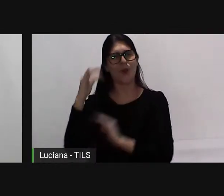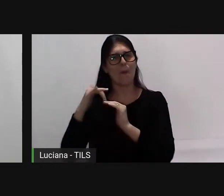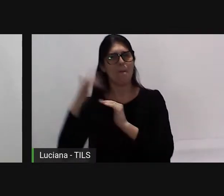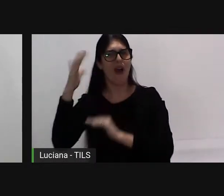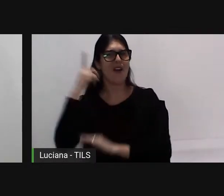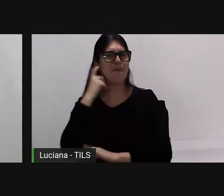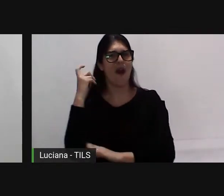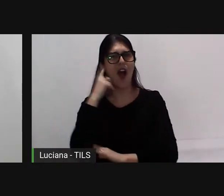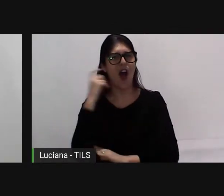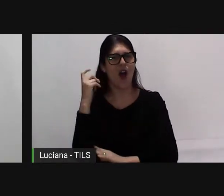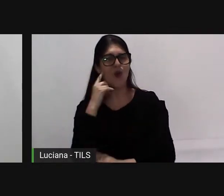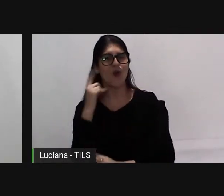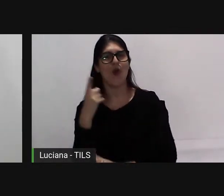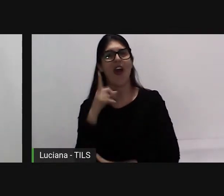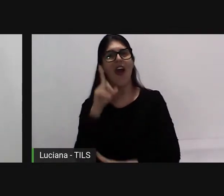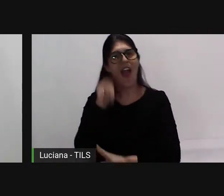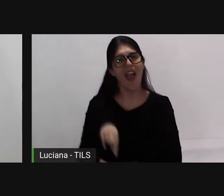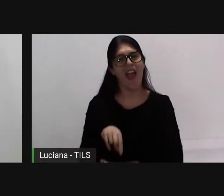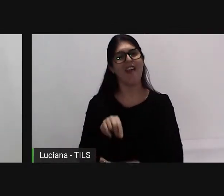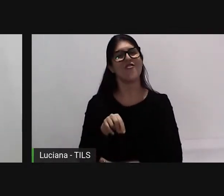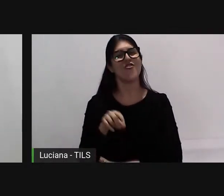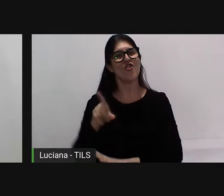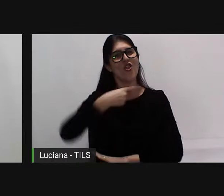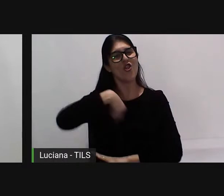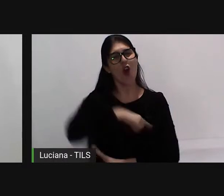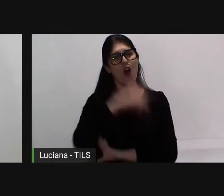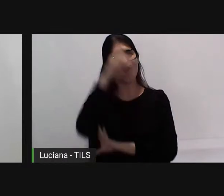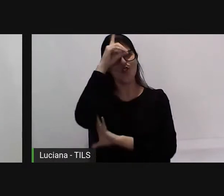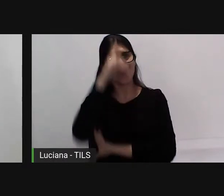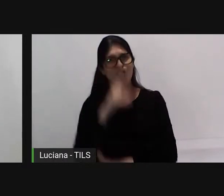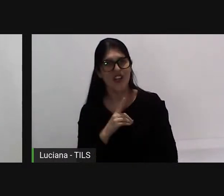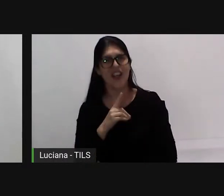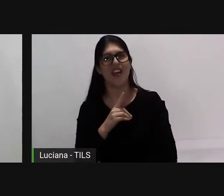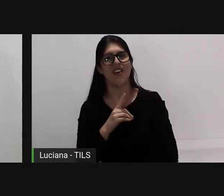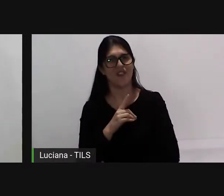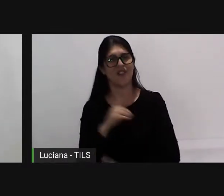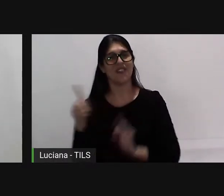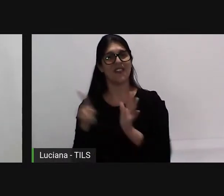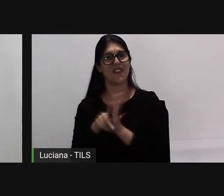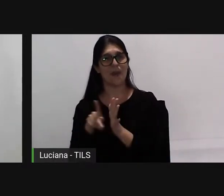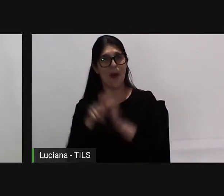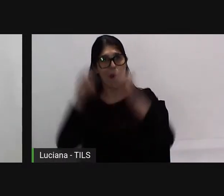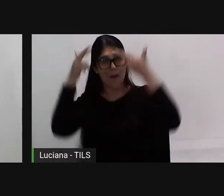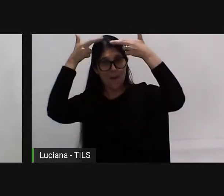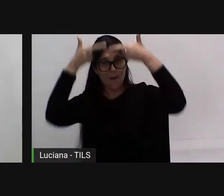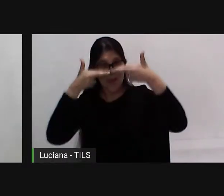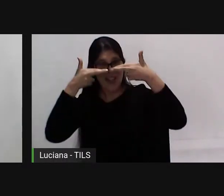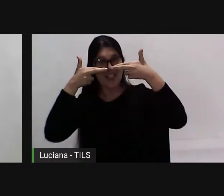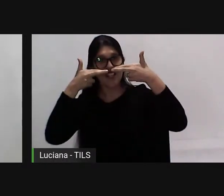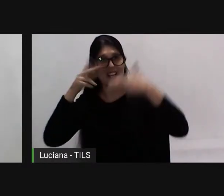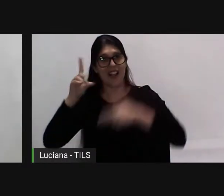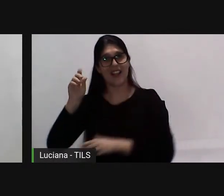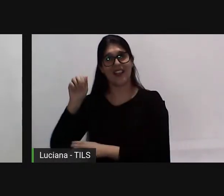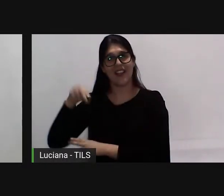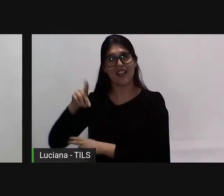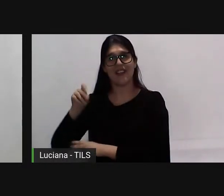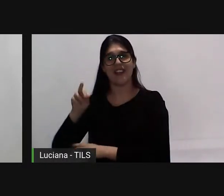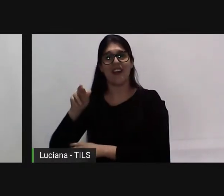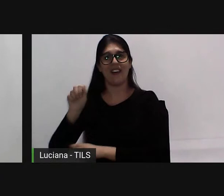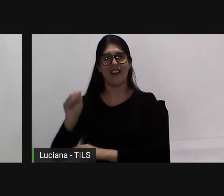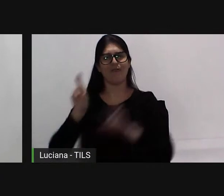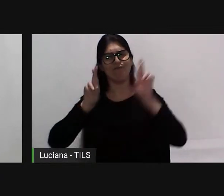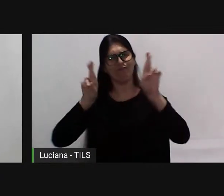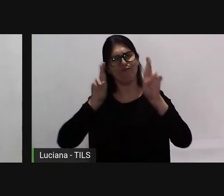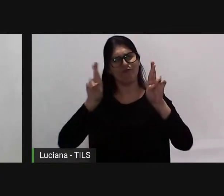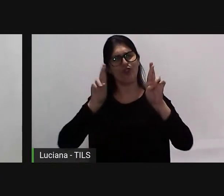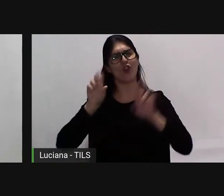que é nosso por direito. Nossa princesa Dandara. Viva o SUS, viva vacina já